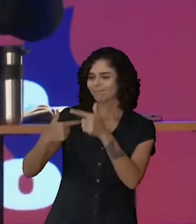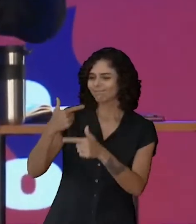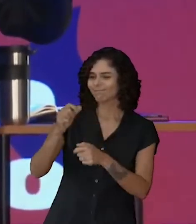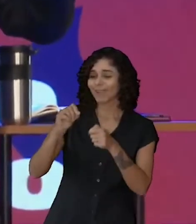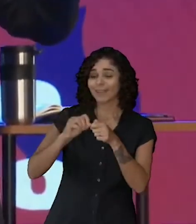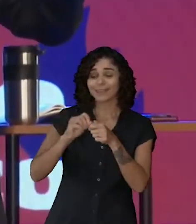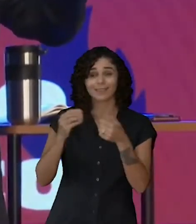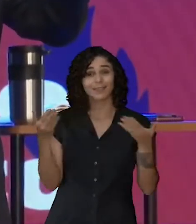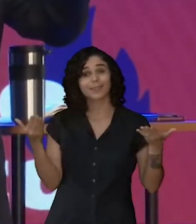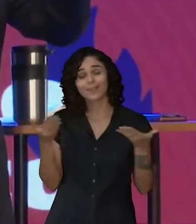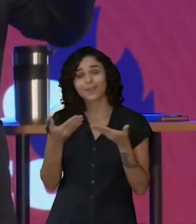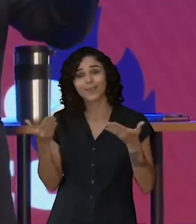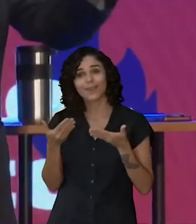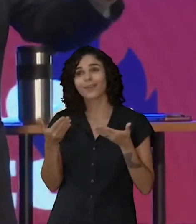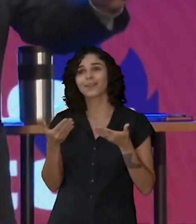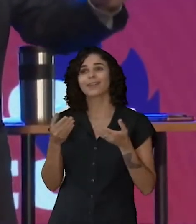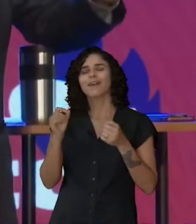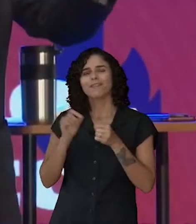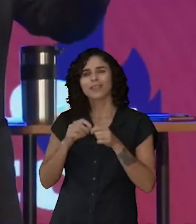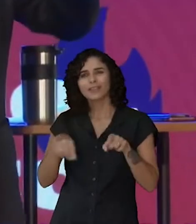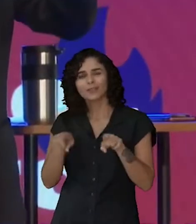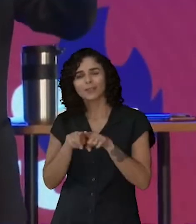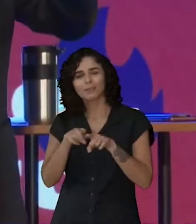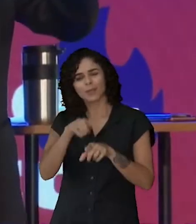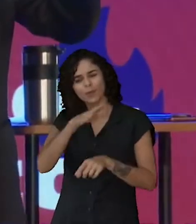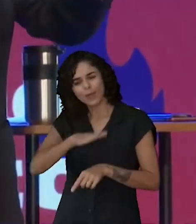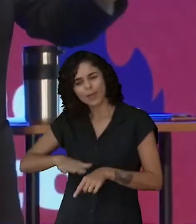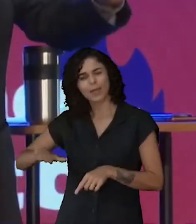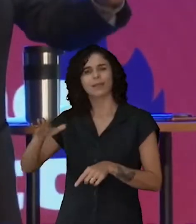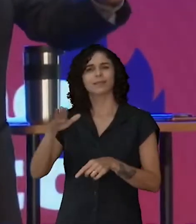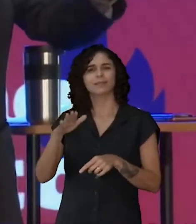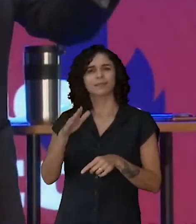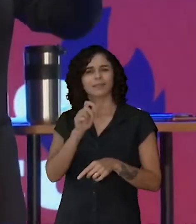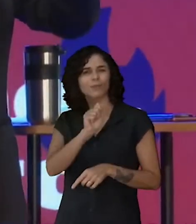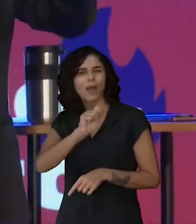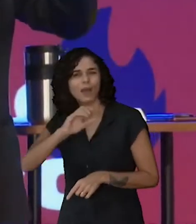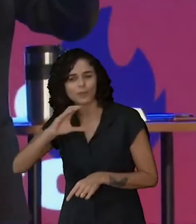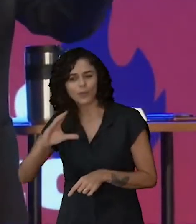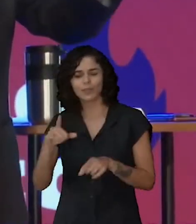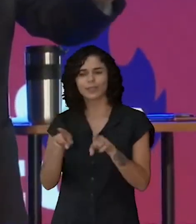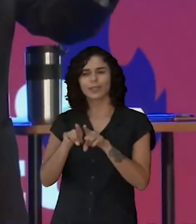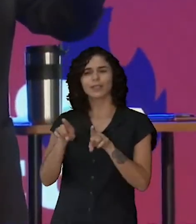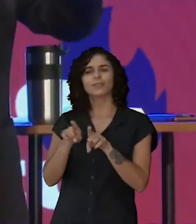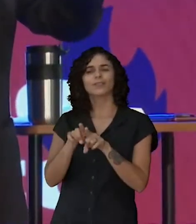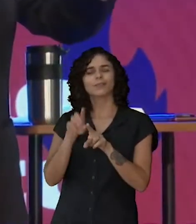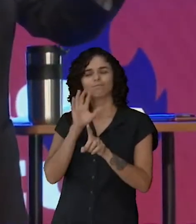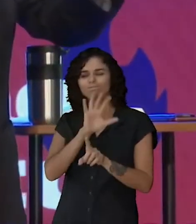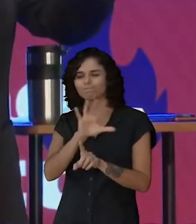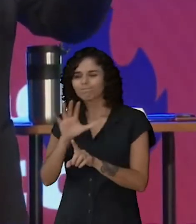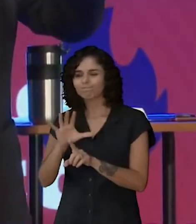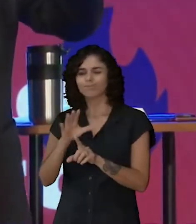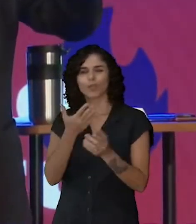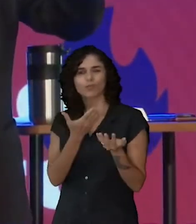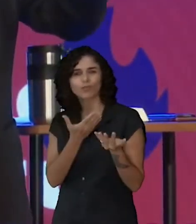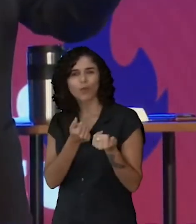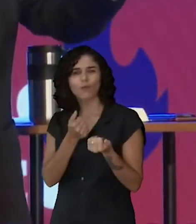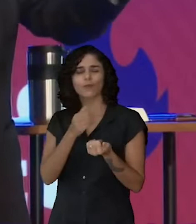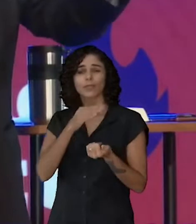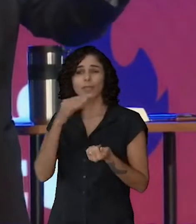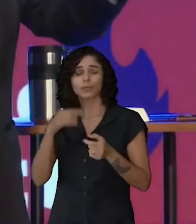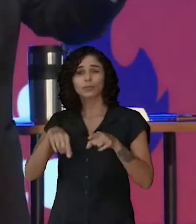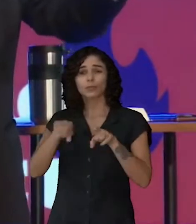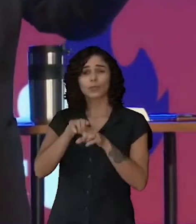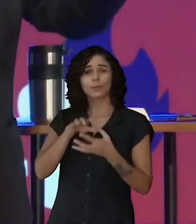está fazendo na vida de juniores, na vida de adolescentes, na vida de jovens, de adultos e até de